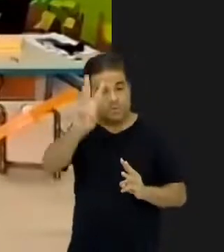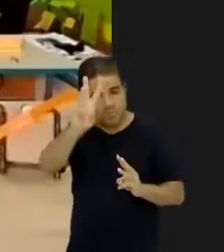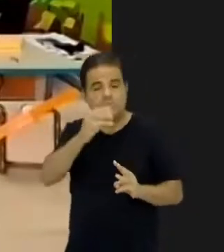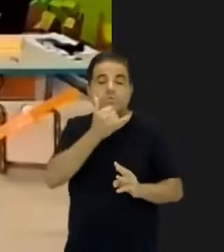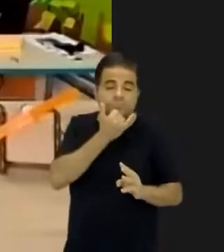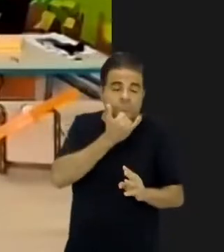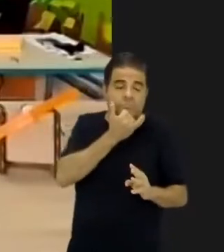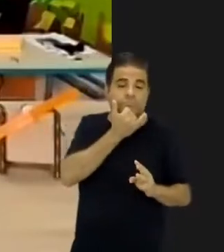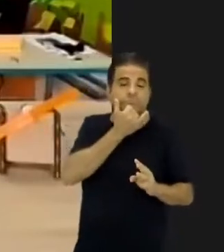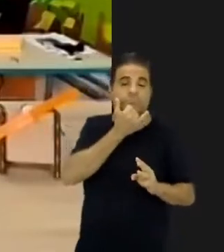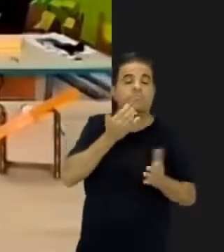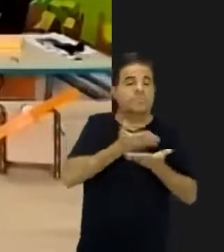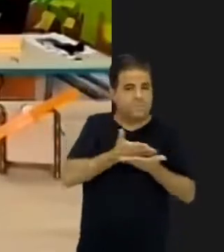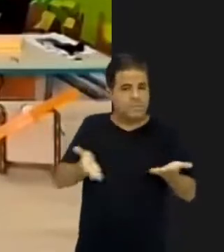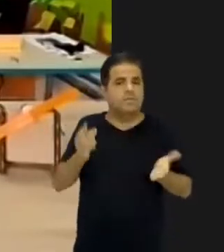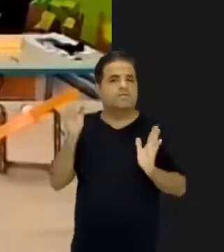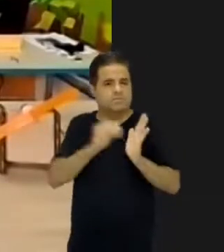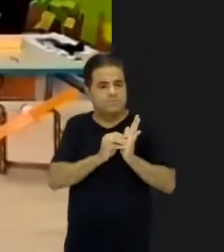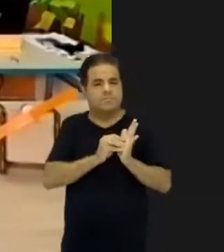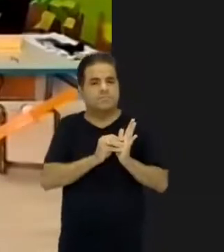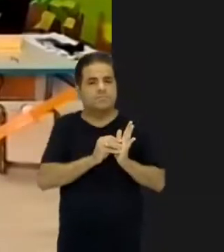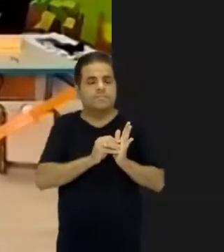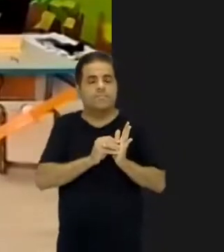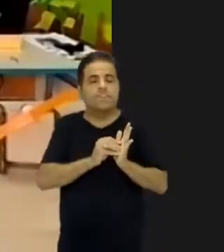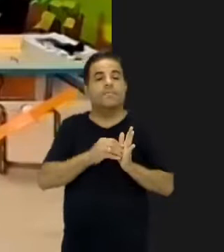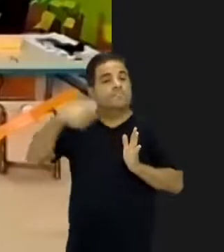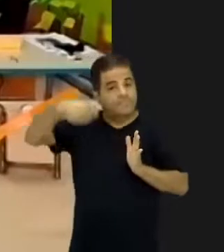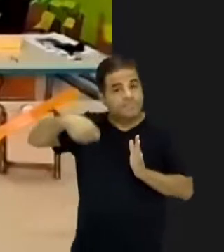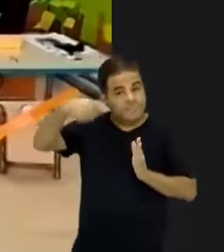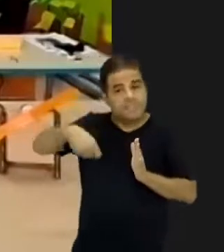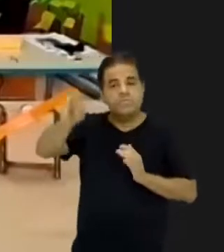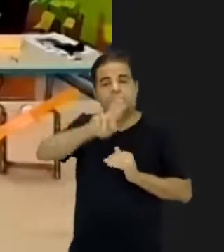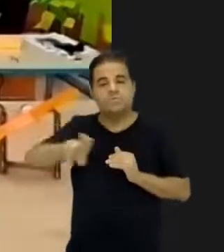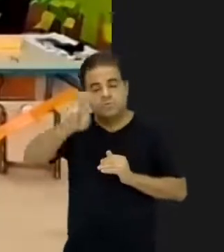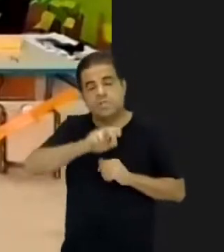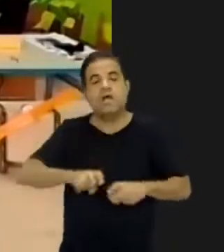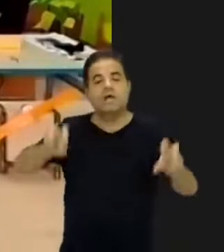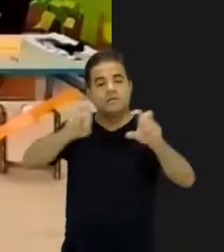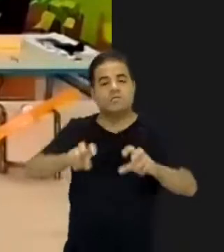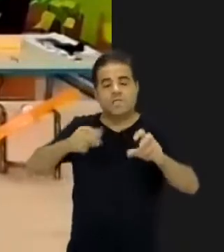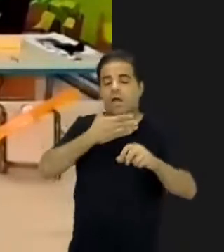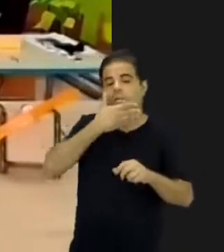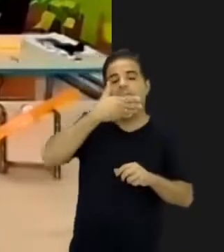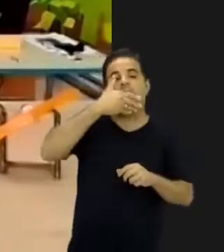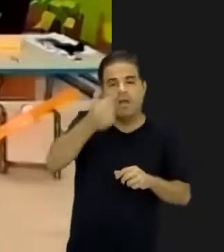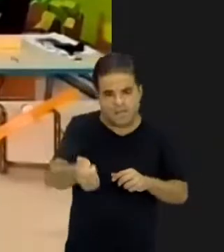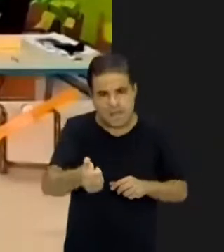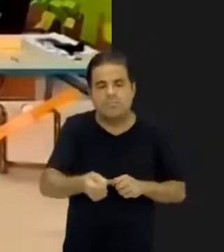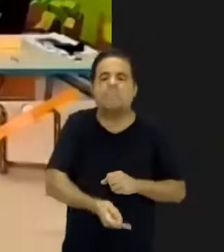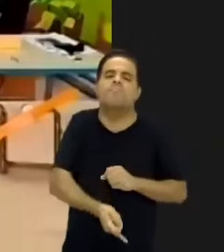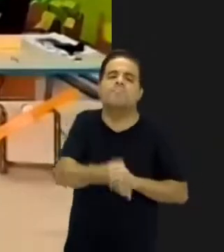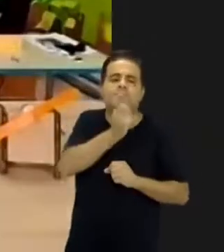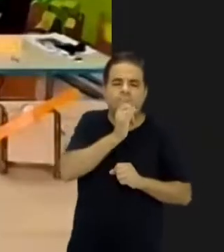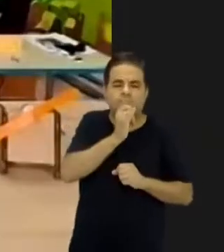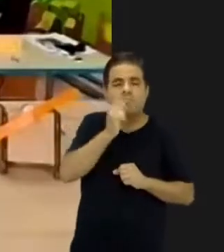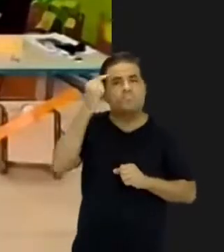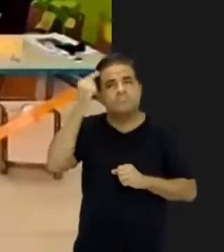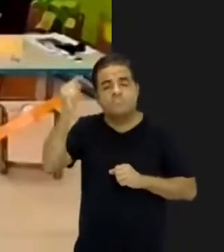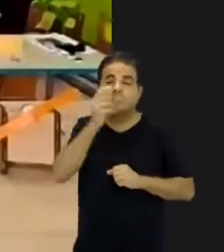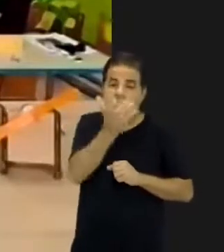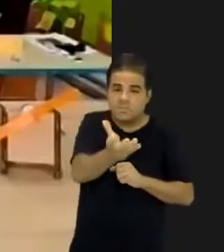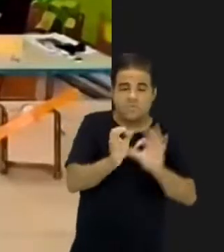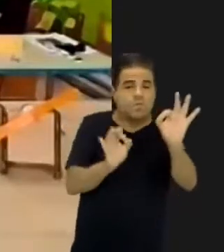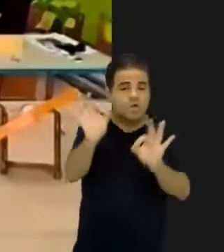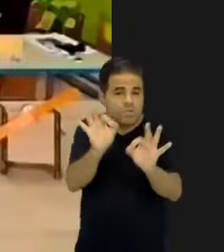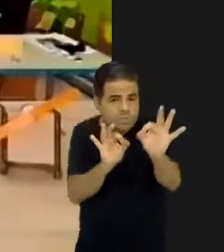desculpa. Então, fica aqui, ó. Então eu preciso usar o digital, fica muito mais fácil. Mas vamos supor que você queira um